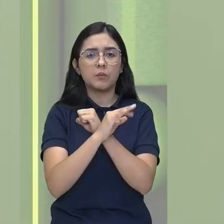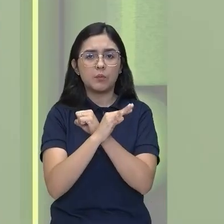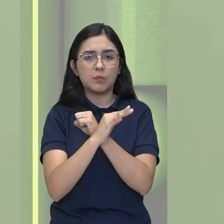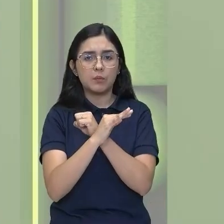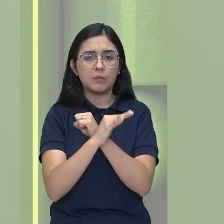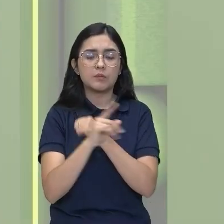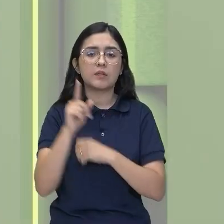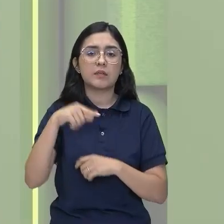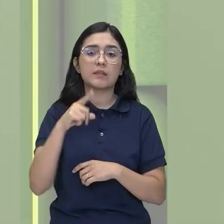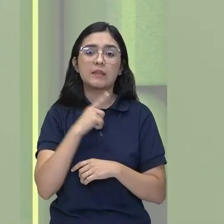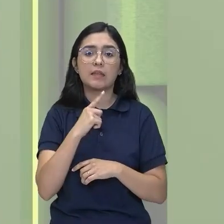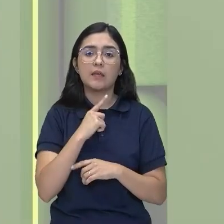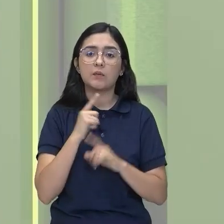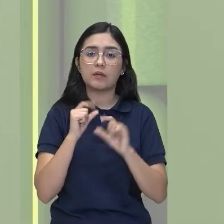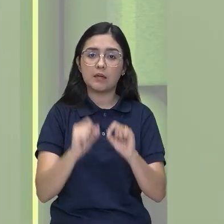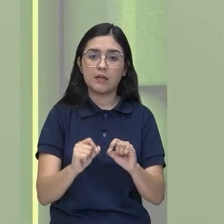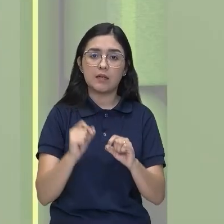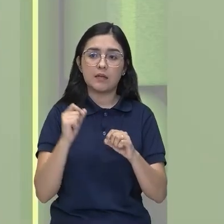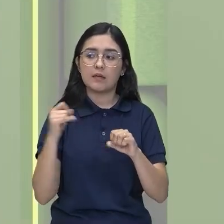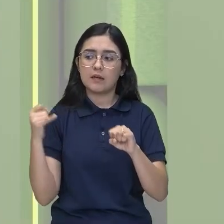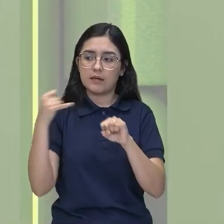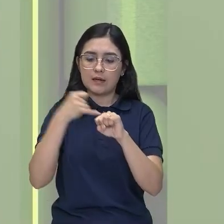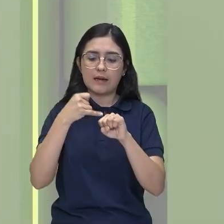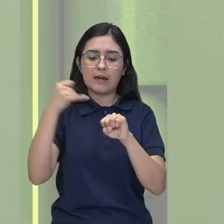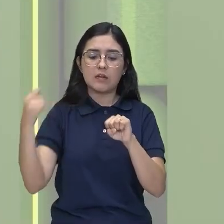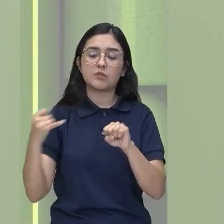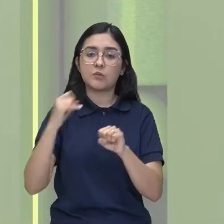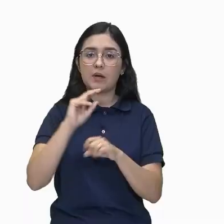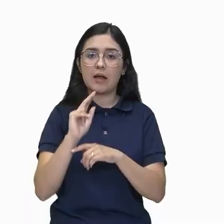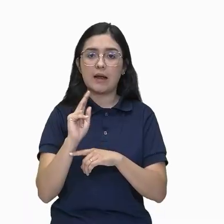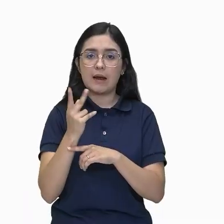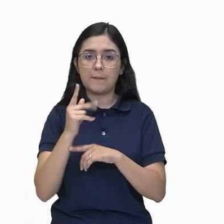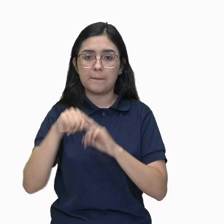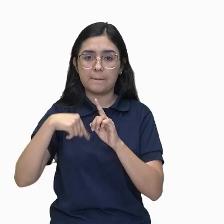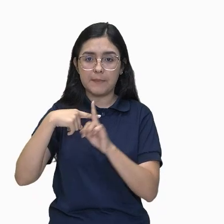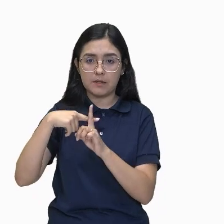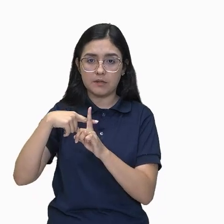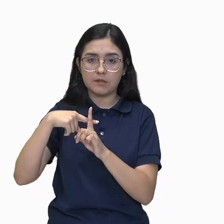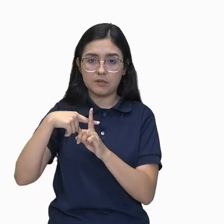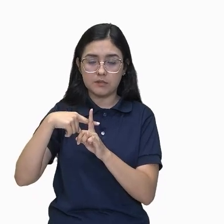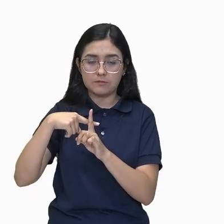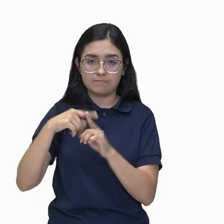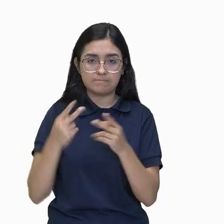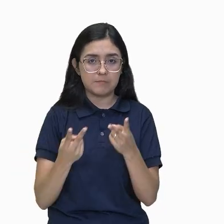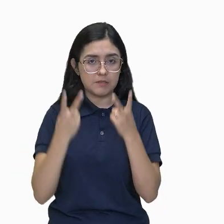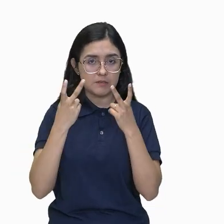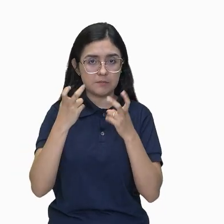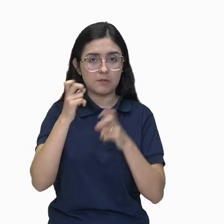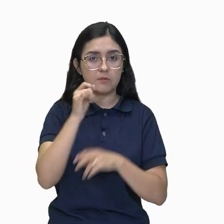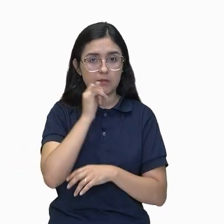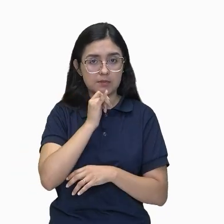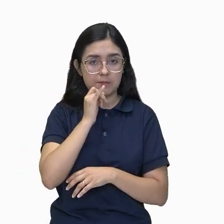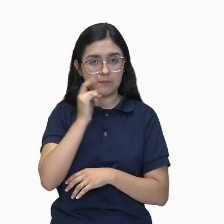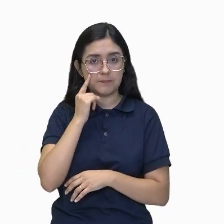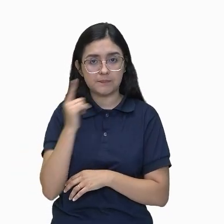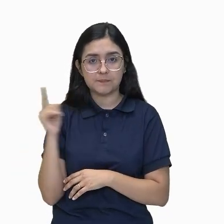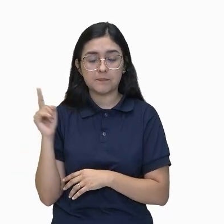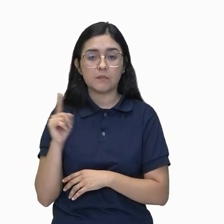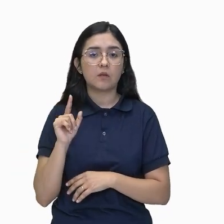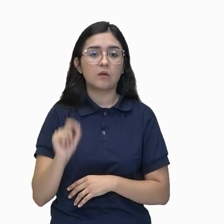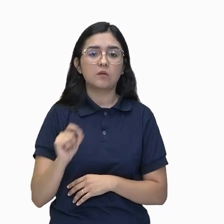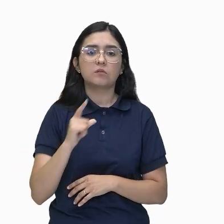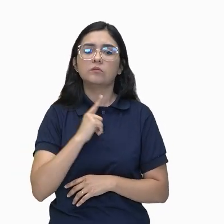do cátion H+. Observe esse exemplo. Então, nós temos aí